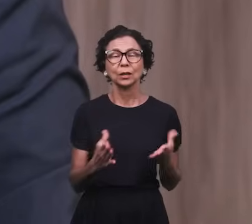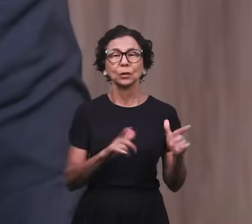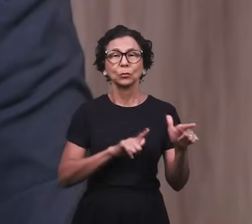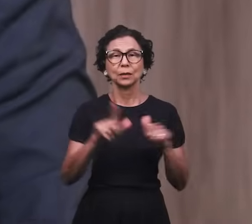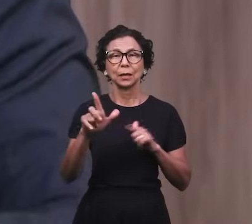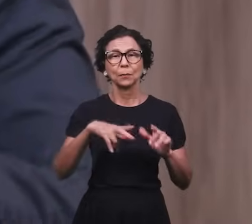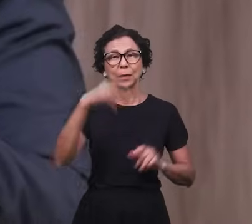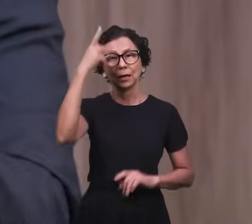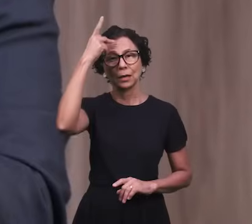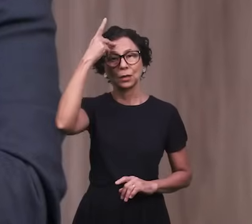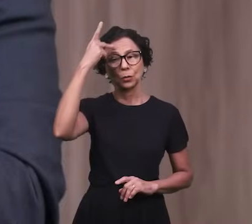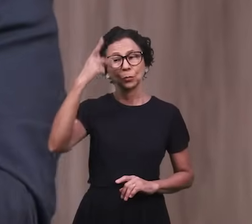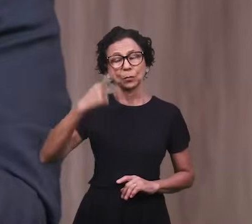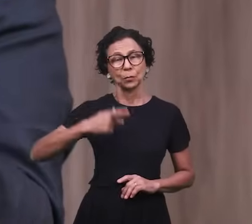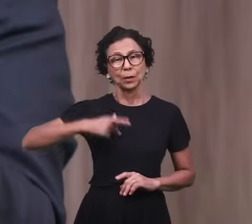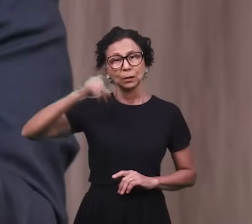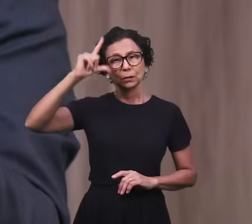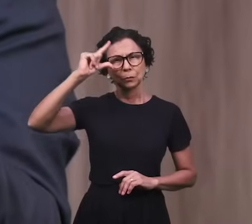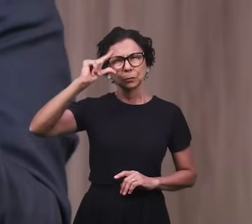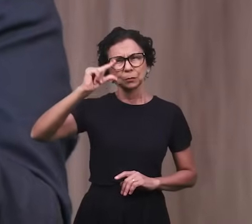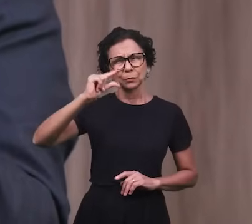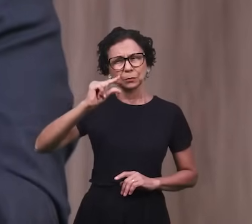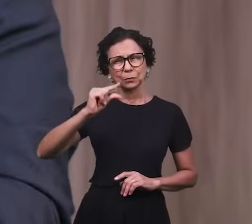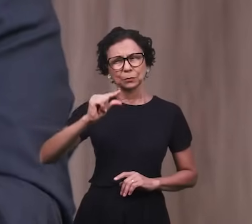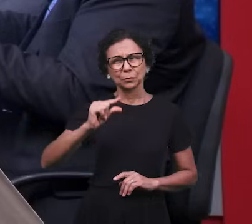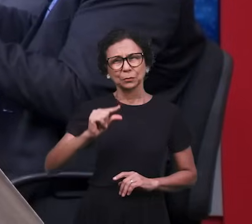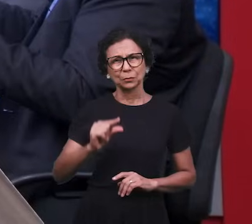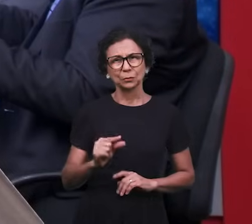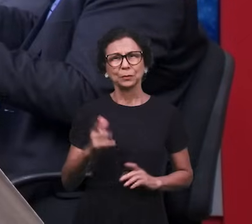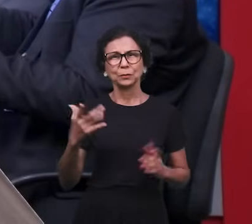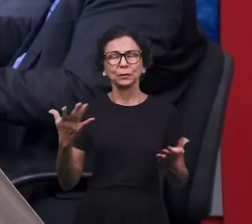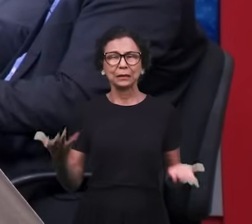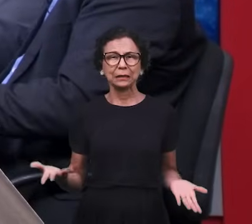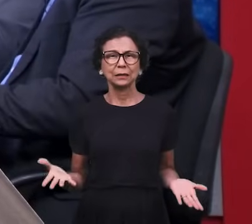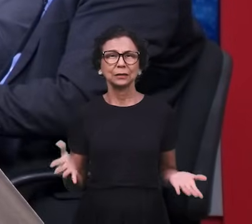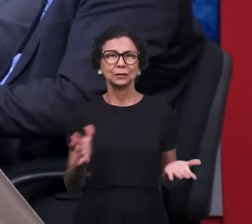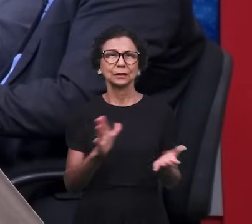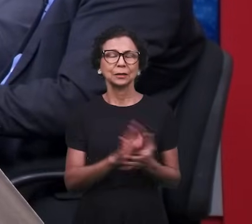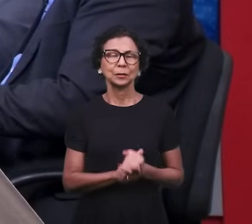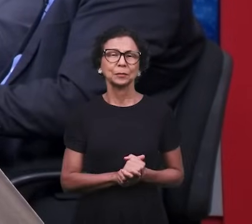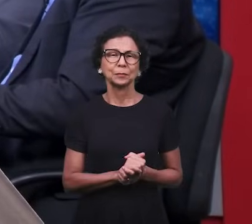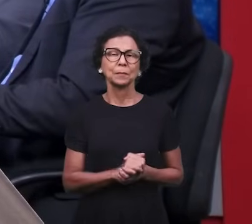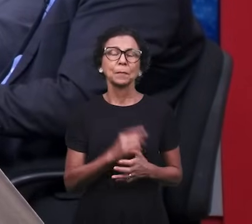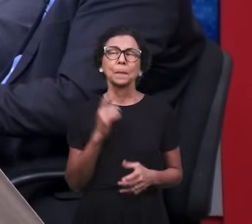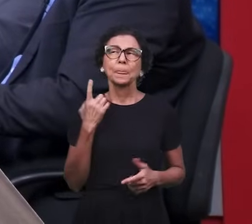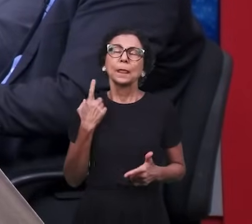ciência é nesse sentido, de trazer o homem, né, como